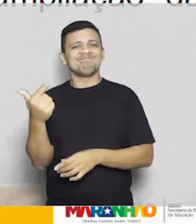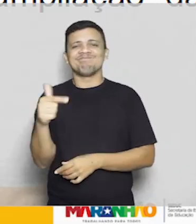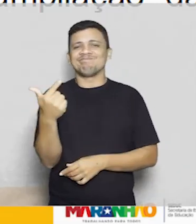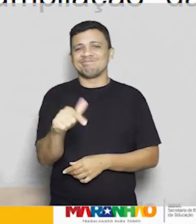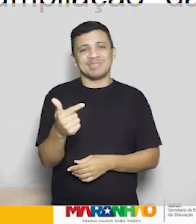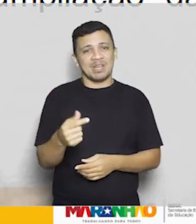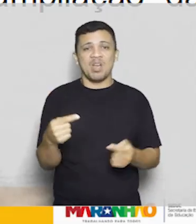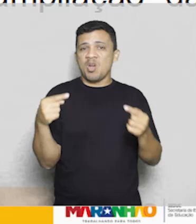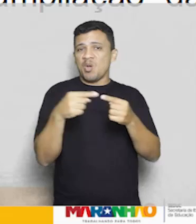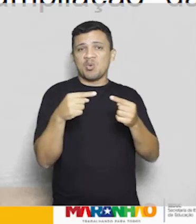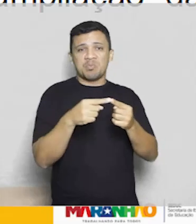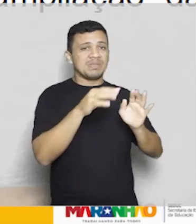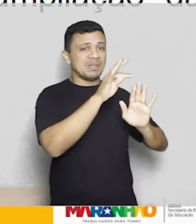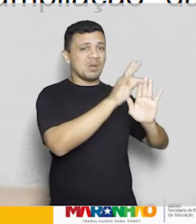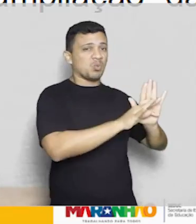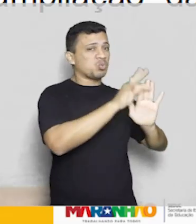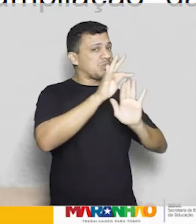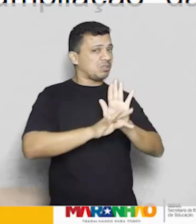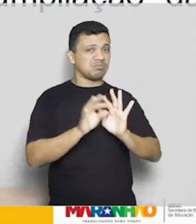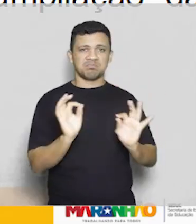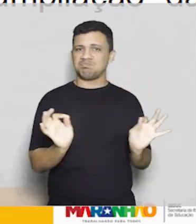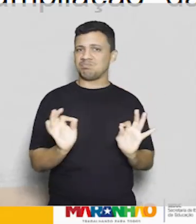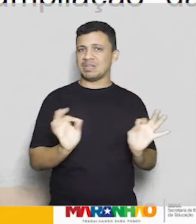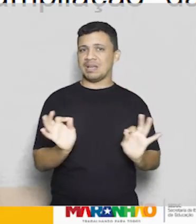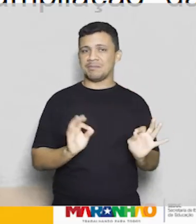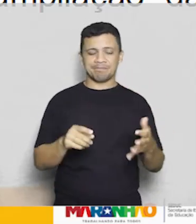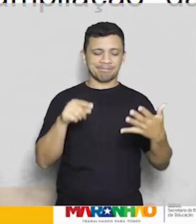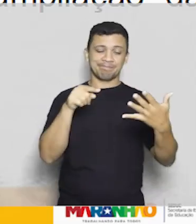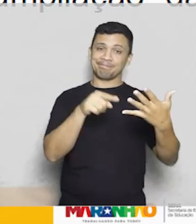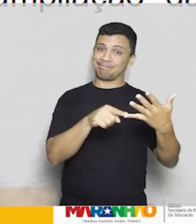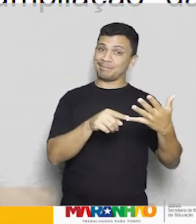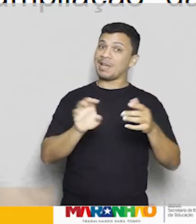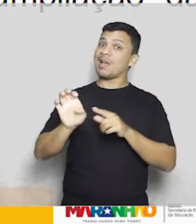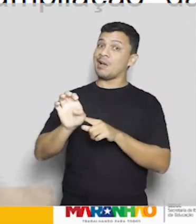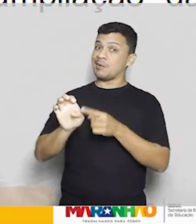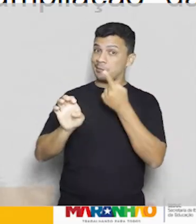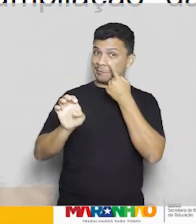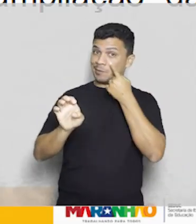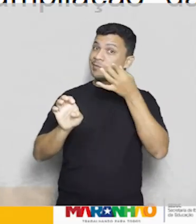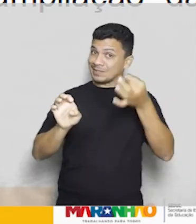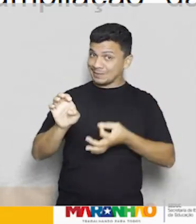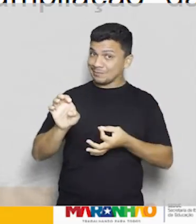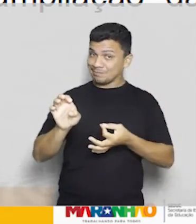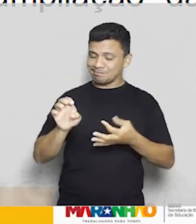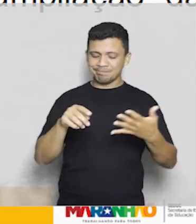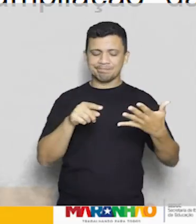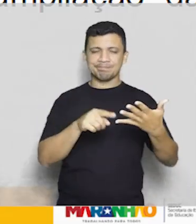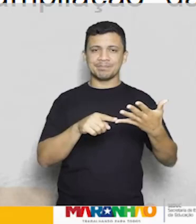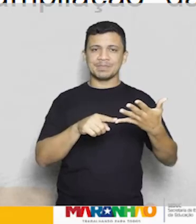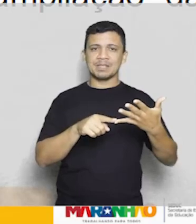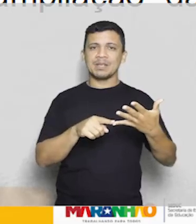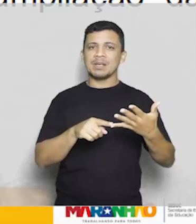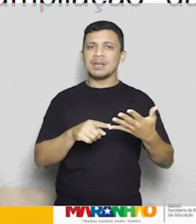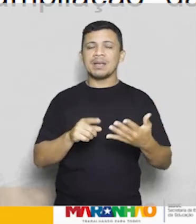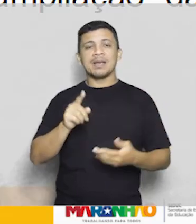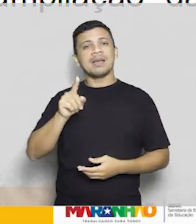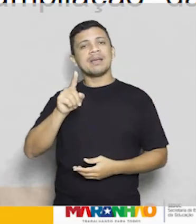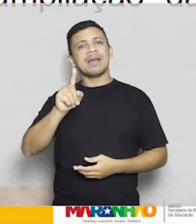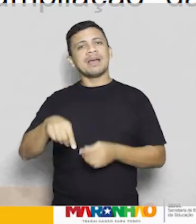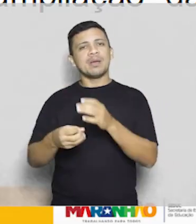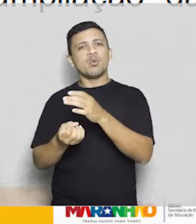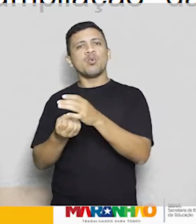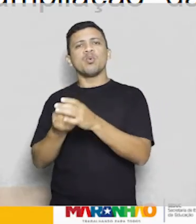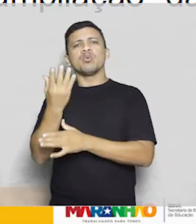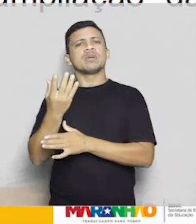2 referências textuais. Nos sobra agora a letra E. Vamos ver se ela está correta? Deriva ou é derivada